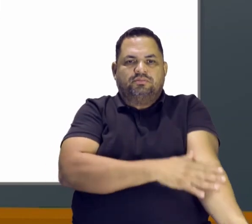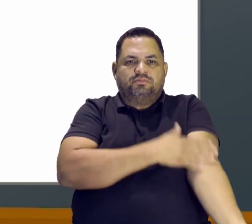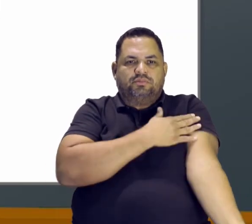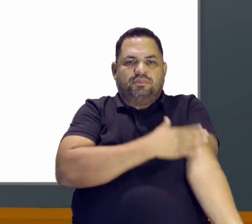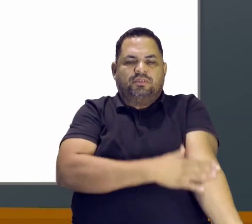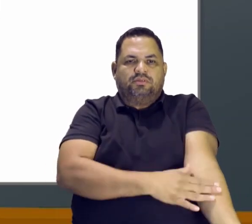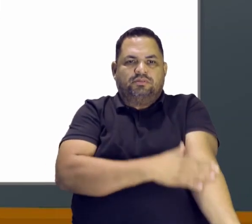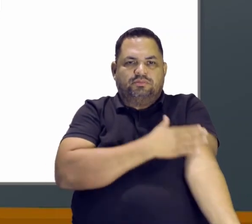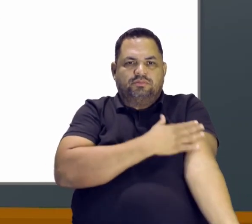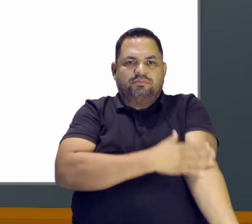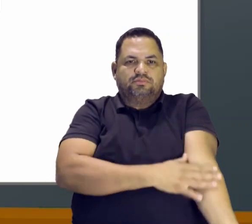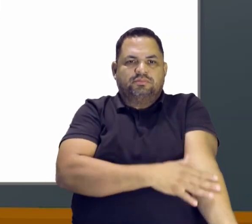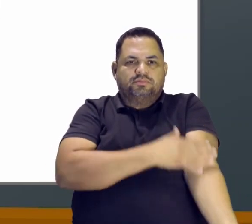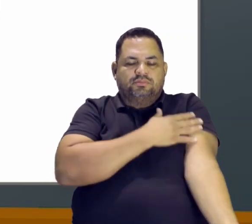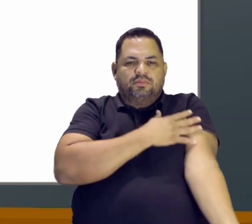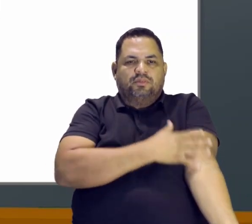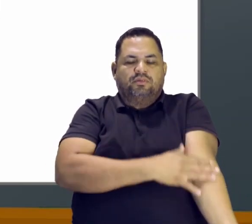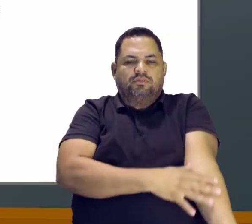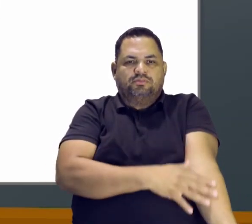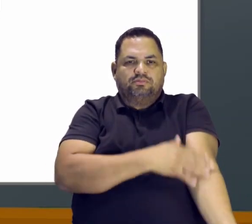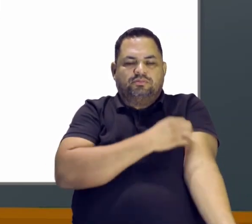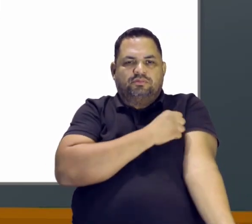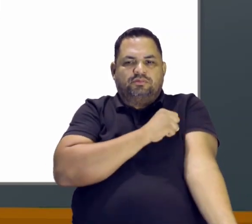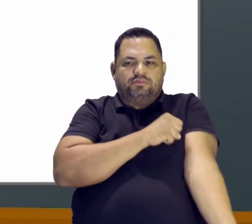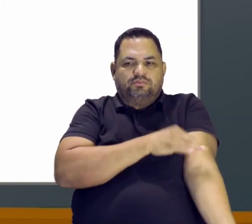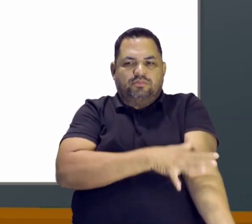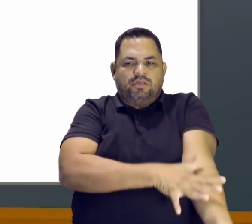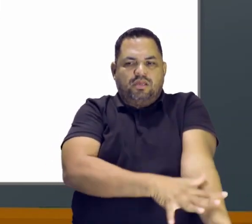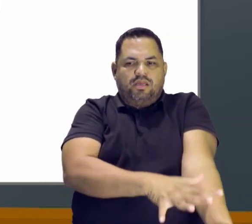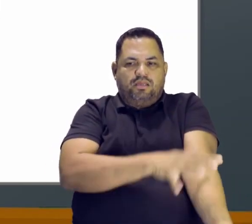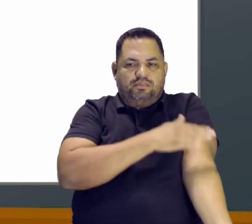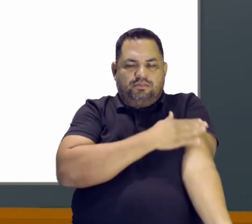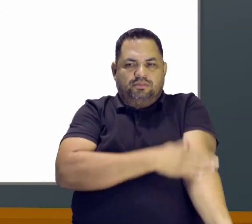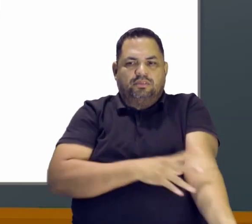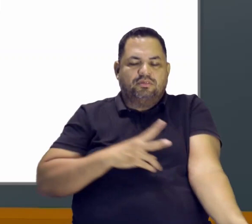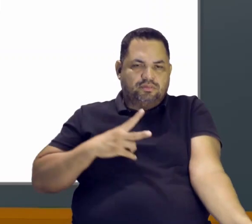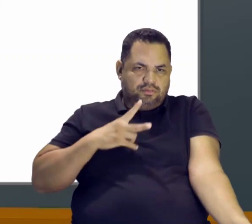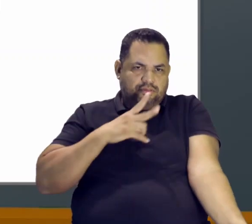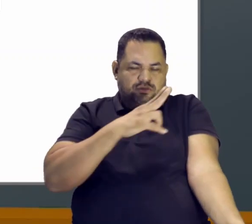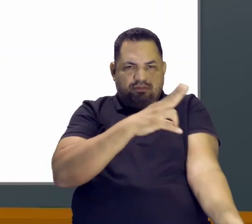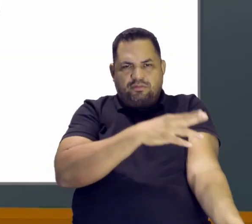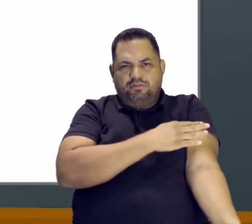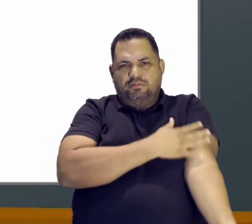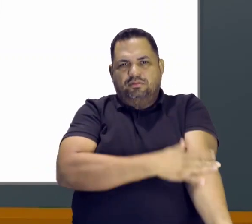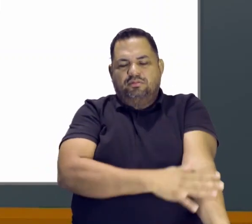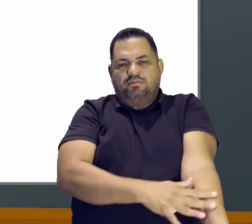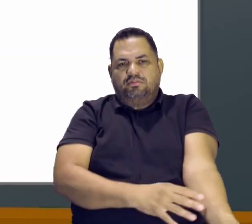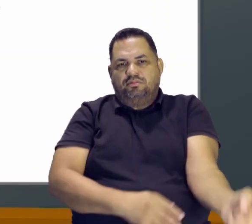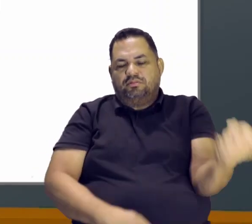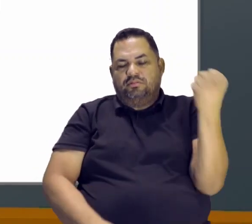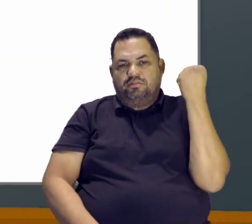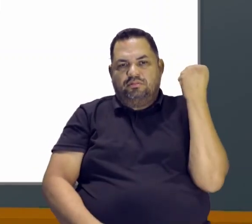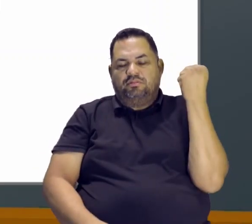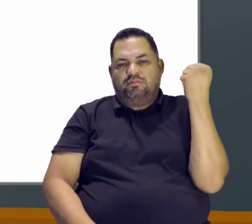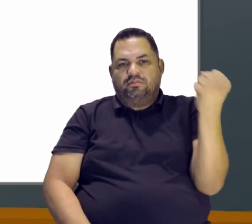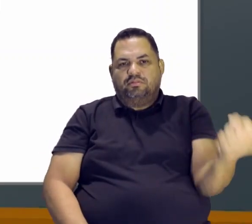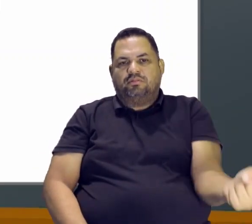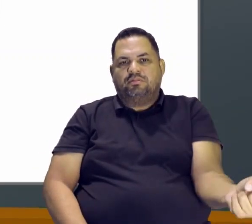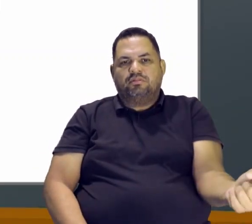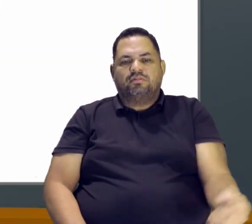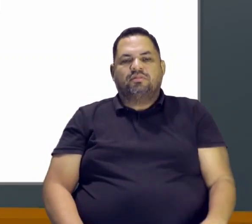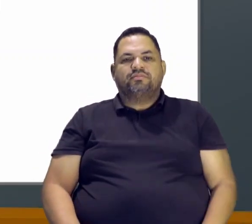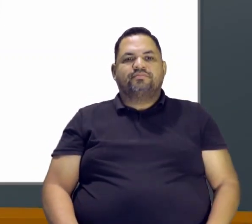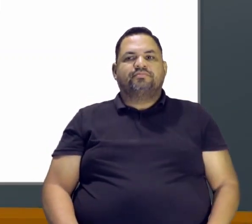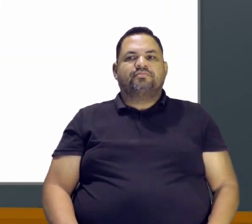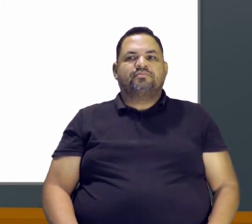né? Eu espalho toda essa força por esse músculo, né? Então, eu concentrei, relaxei. Concentrei, relaxei. Então, é disso que a gente